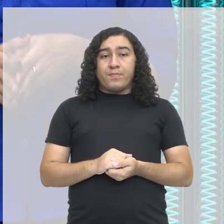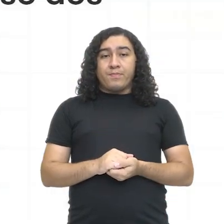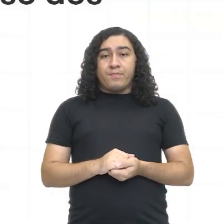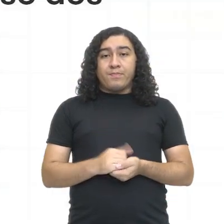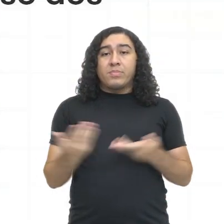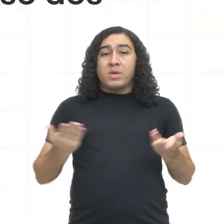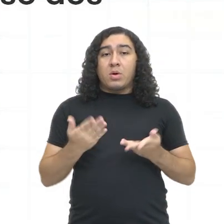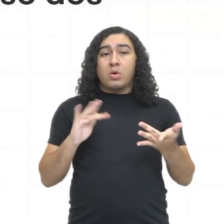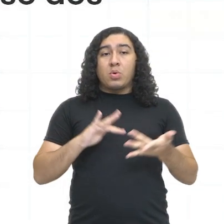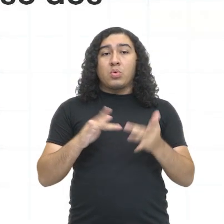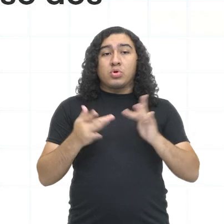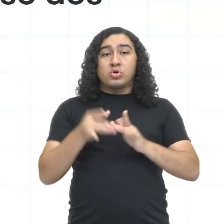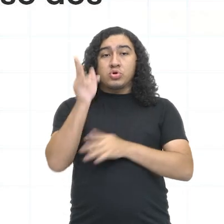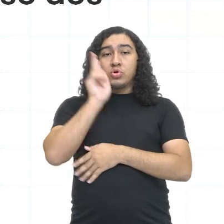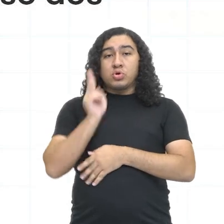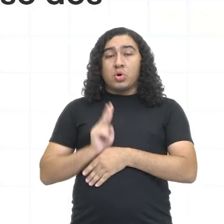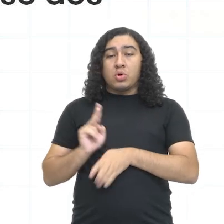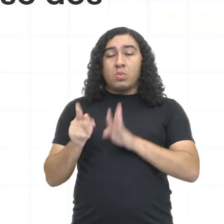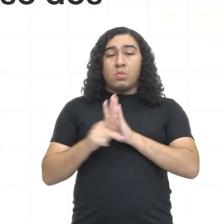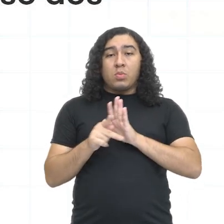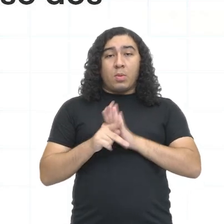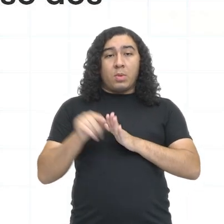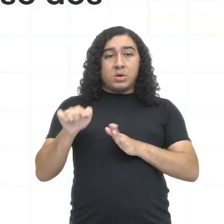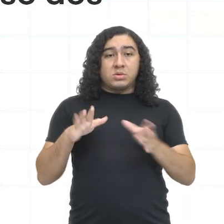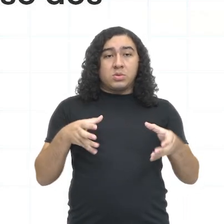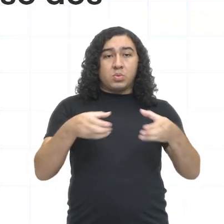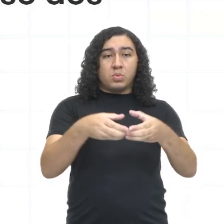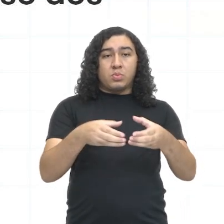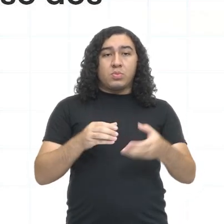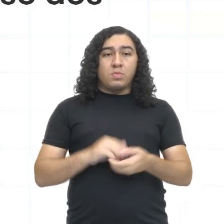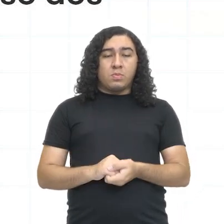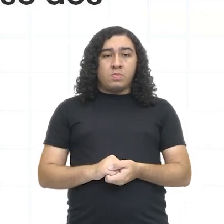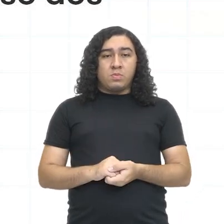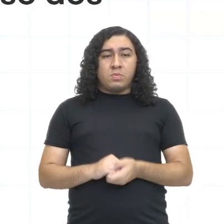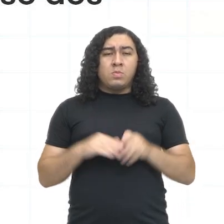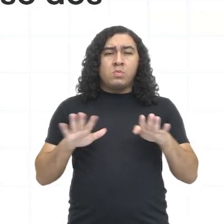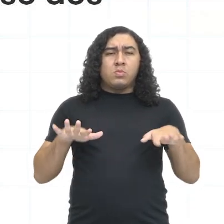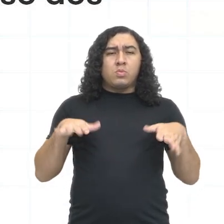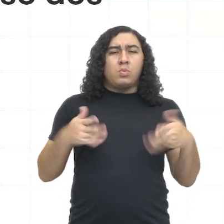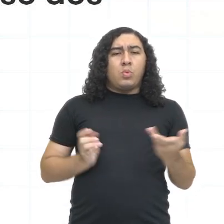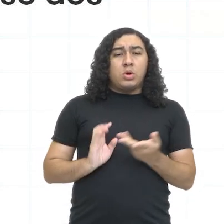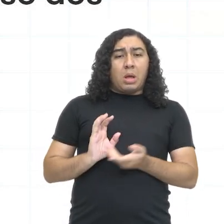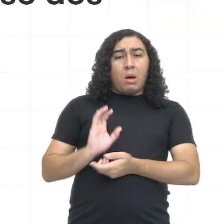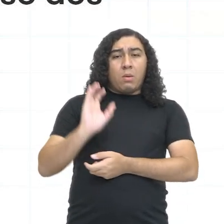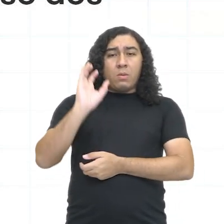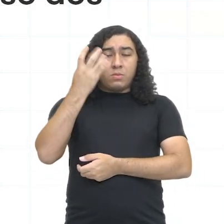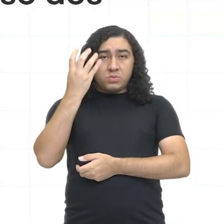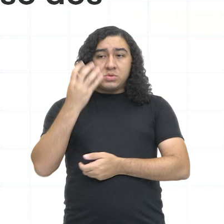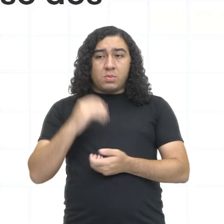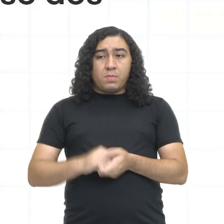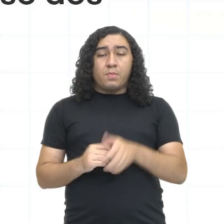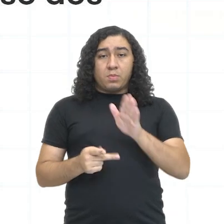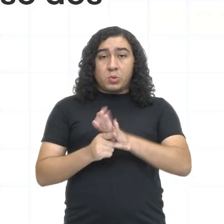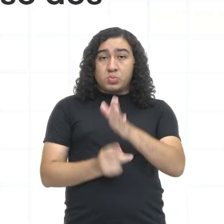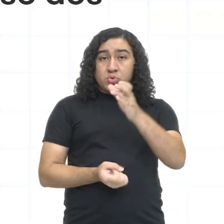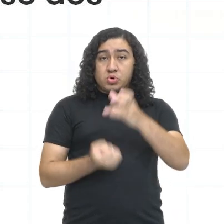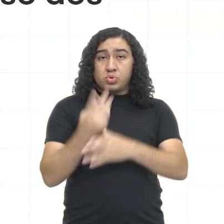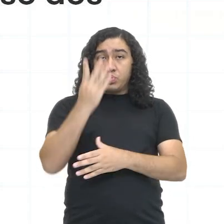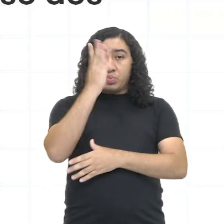vocês o contexto histórico da Jovem Guarda. Então, quando foi que a Jovem Guarda surgiu aqui no